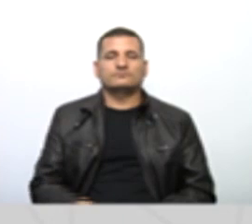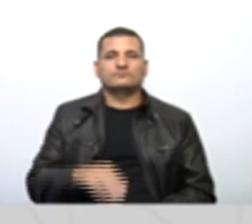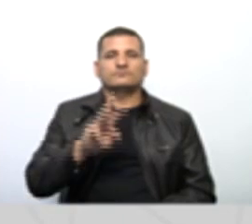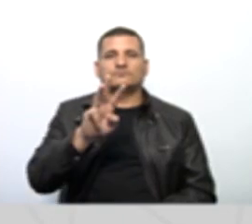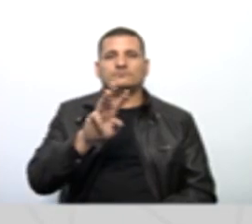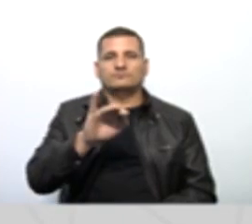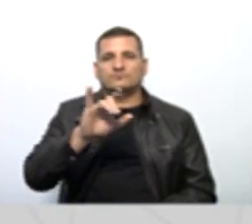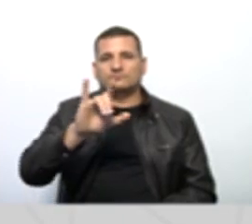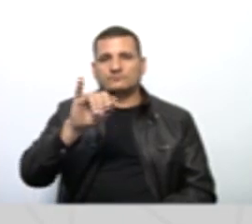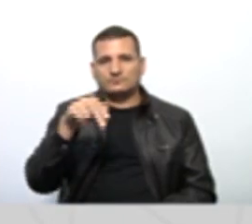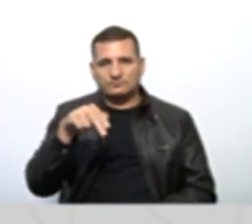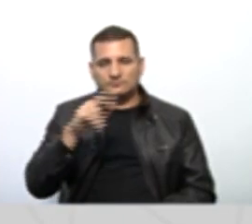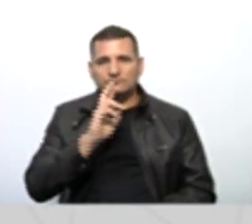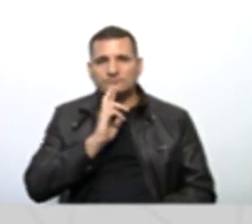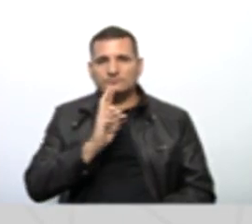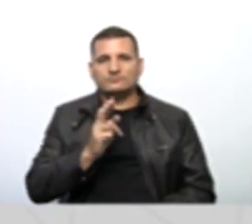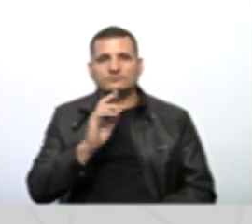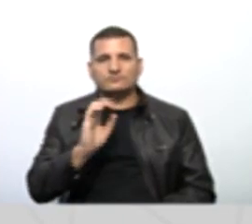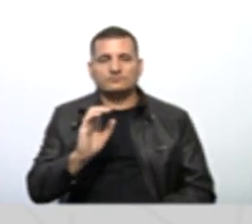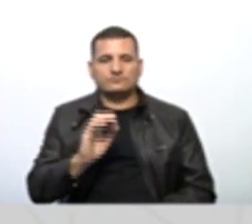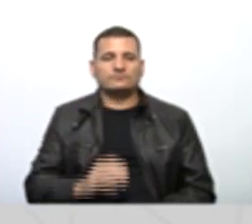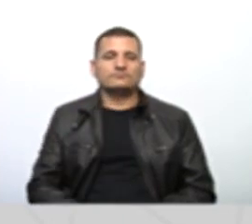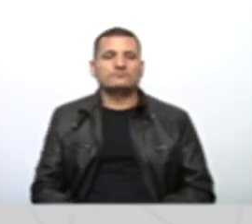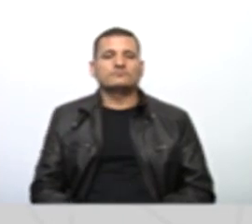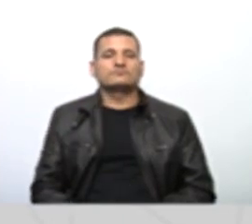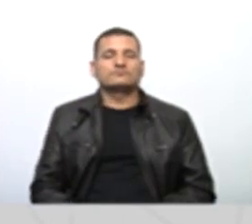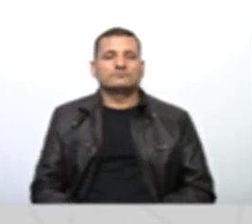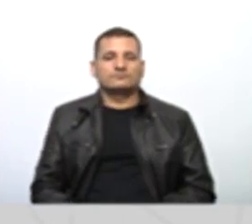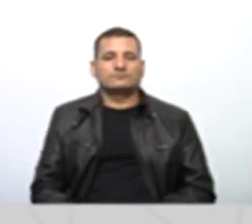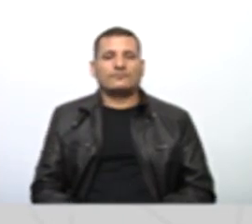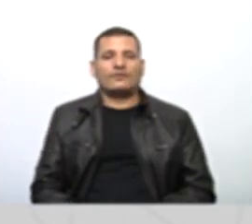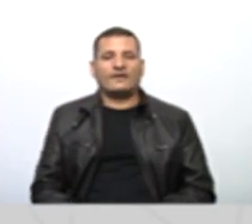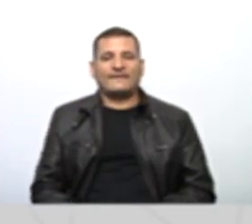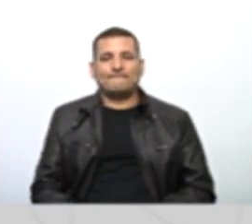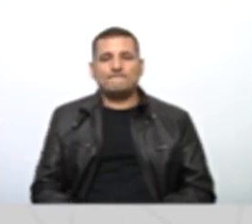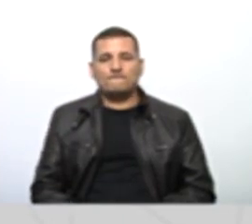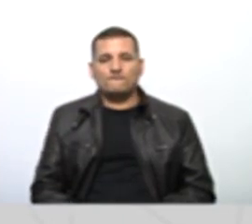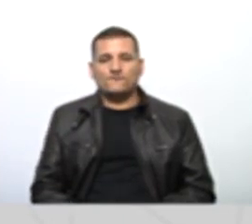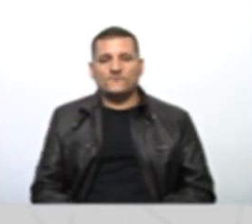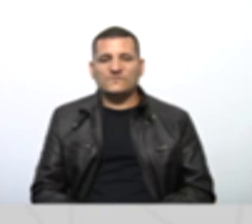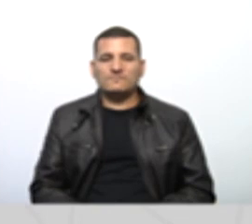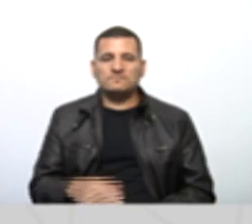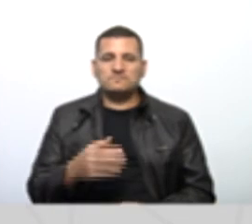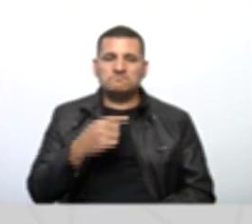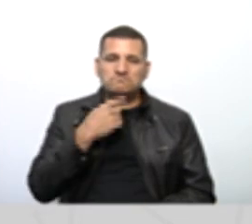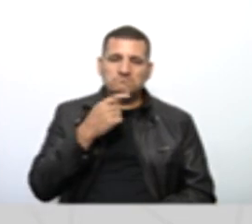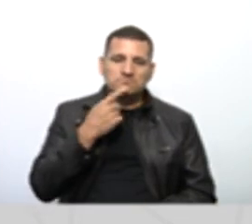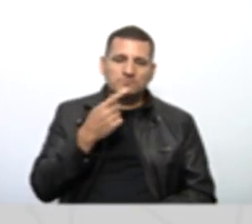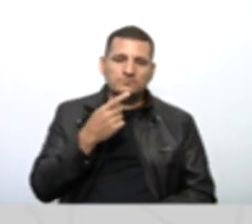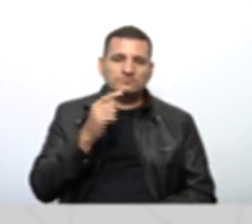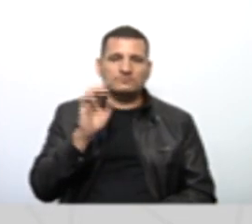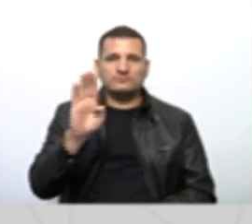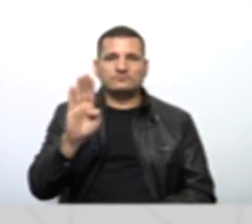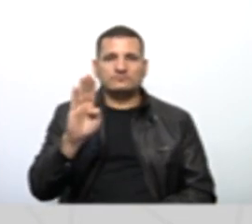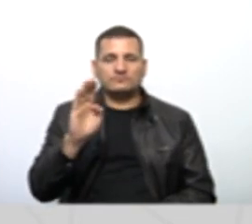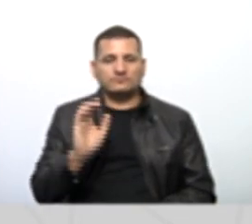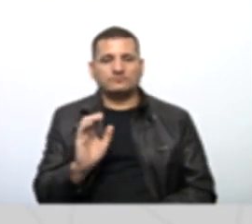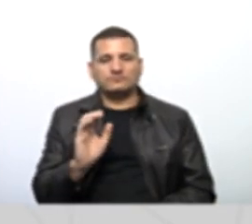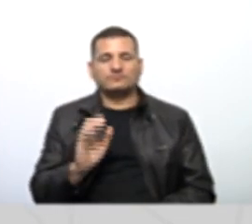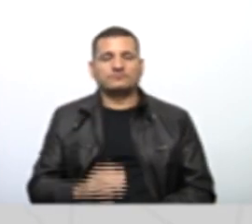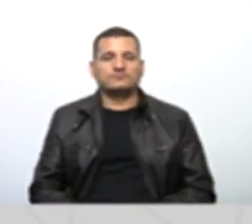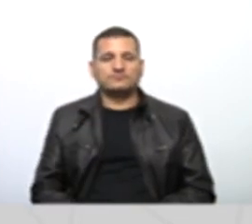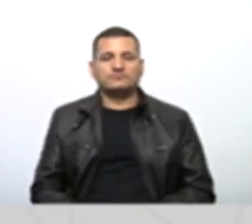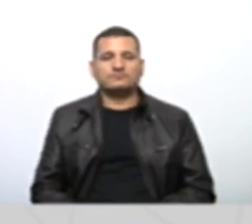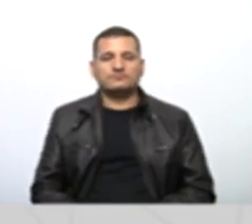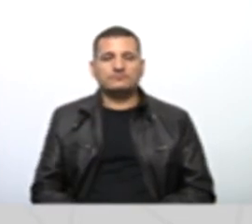também disse que ela trouxe bolso essas interações que a gente esteja está em na dúvida entre b e c e só